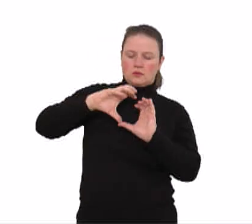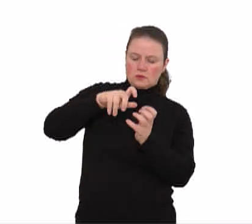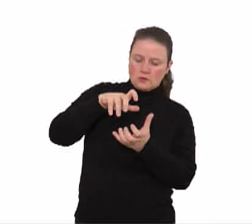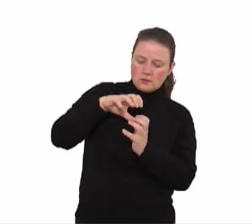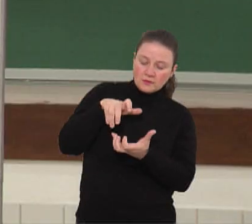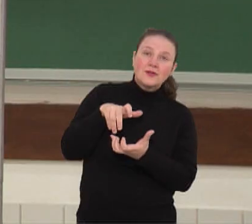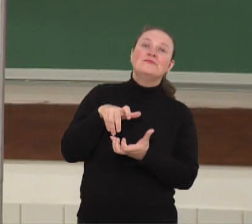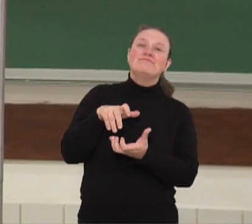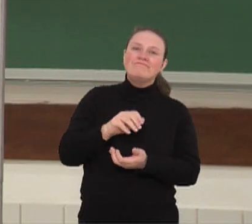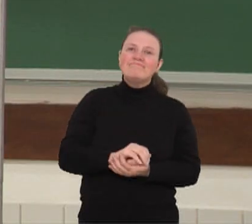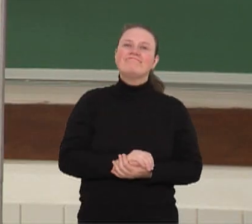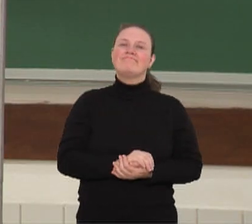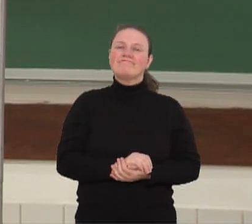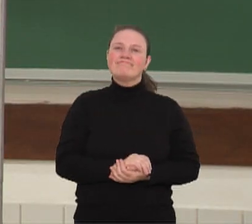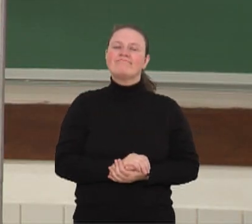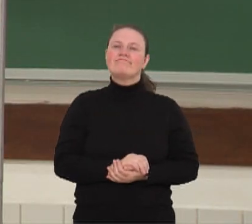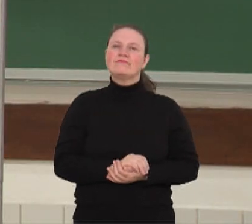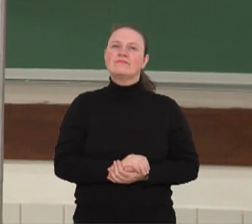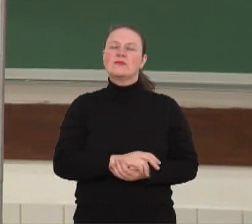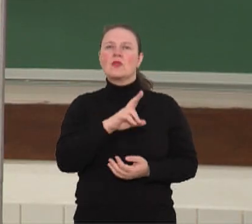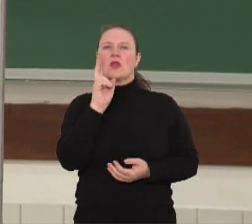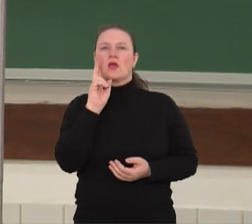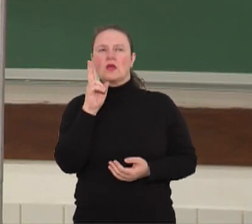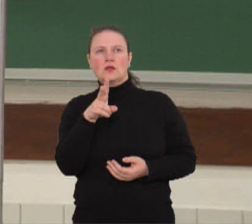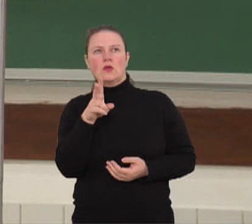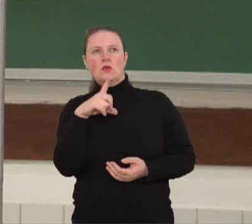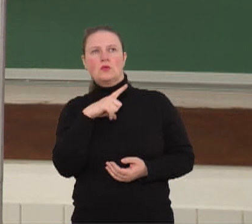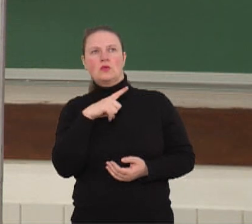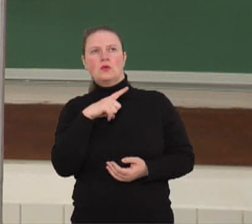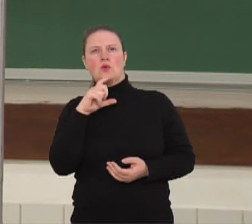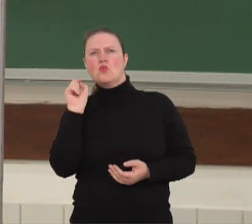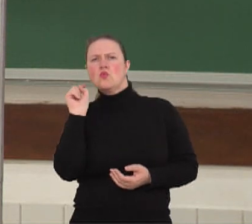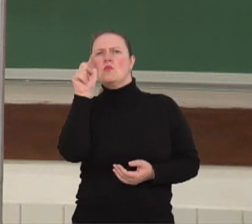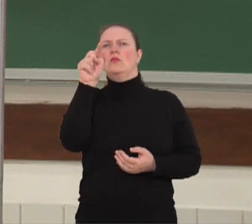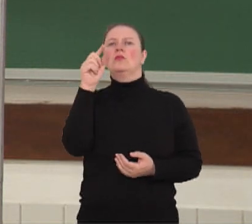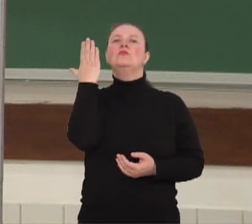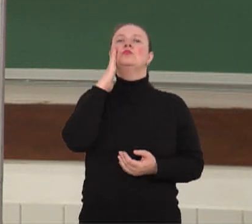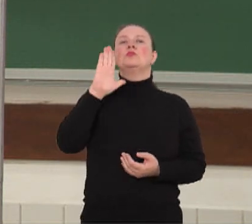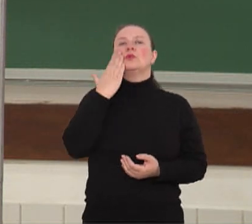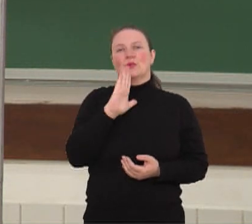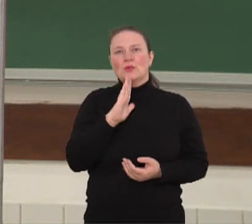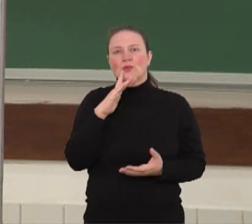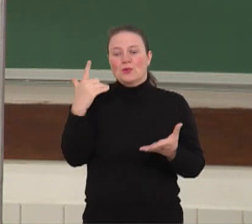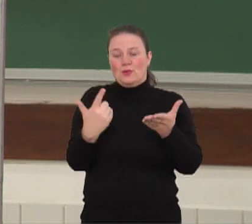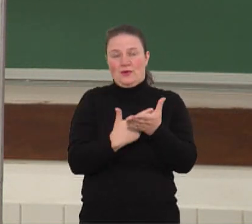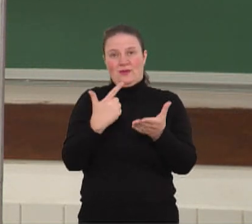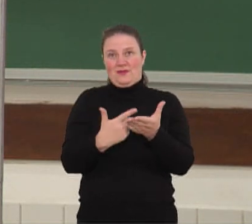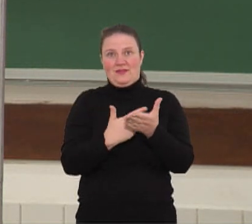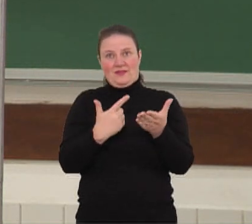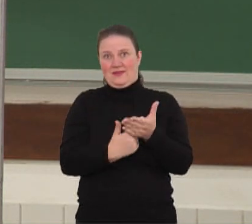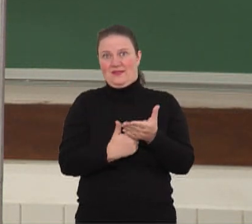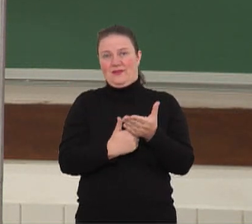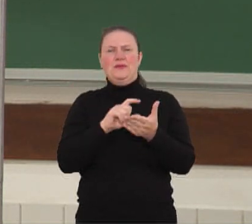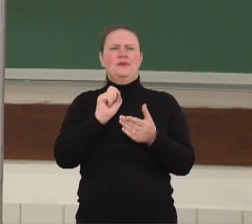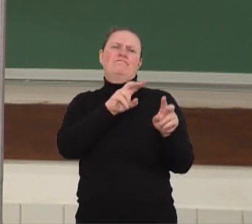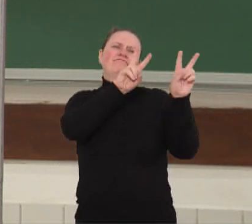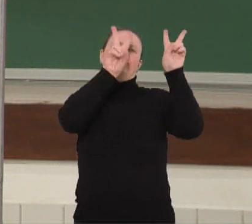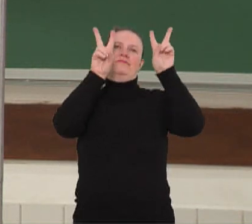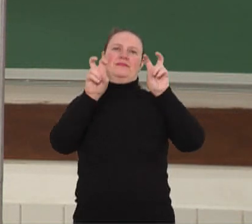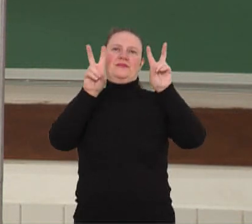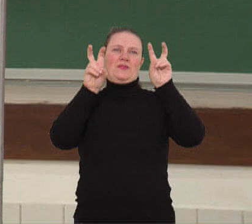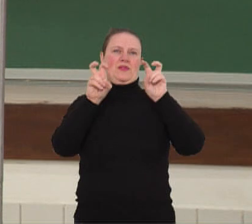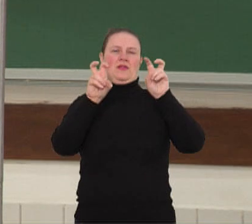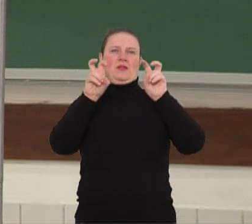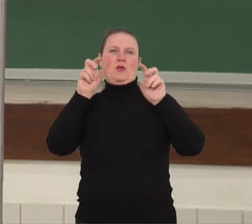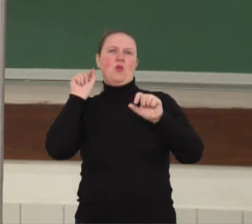Saturno. A Terra forma um ponto azul e neste livro, o título do livro era O Pálido Ponto